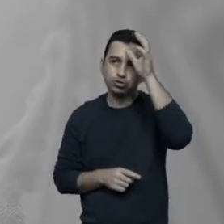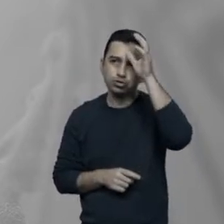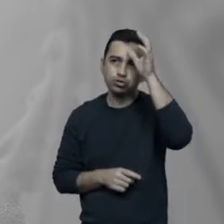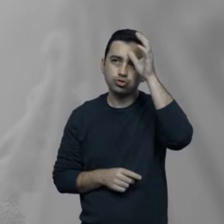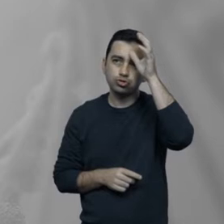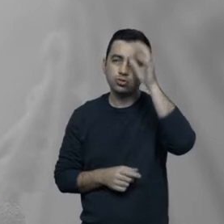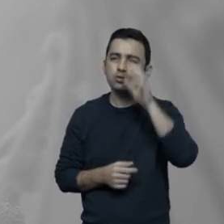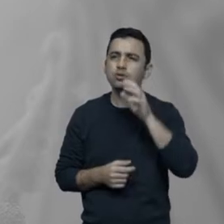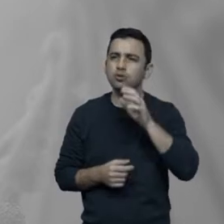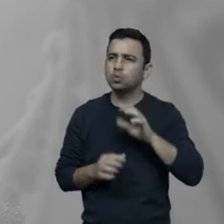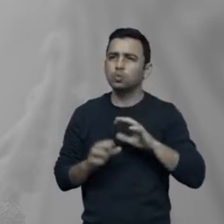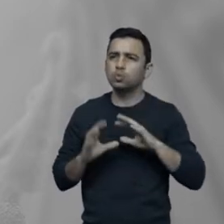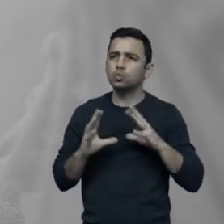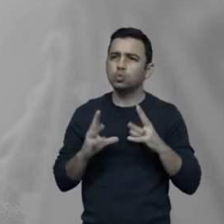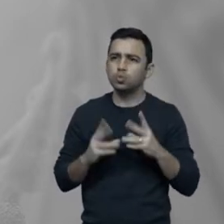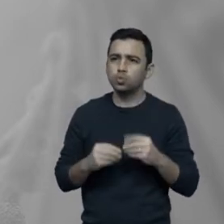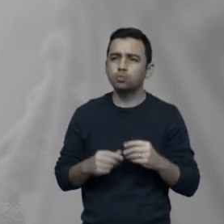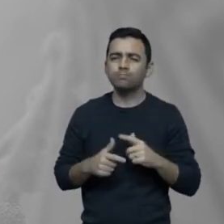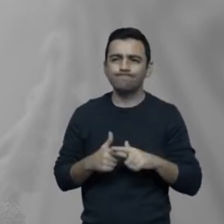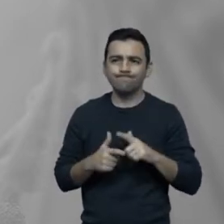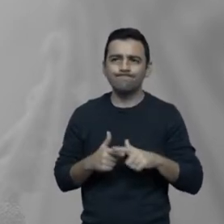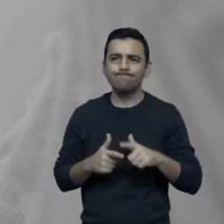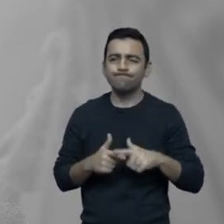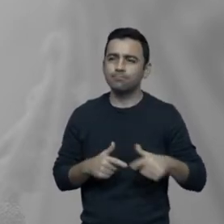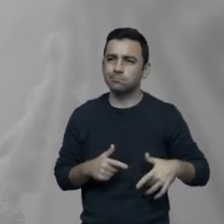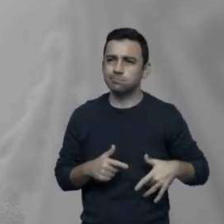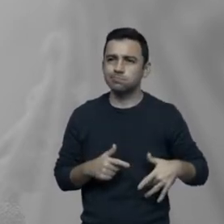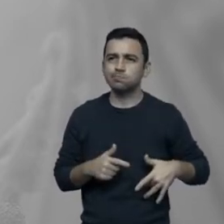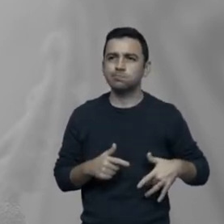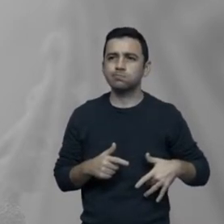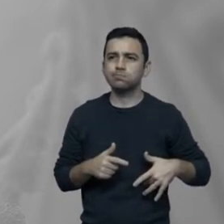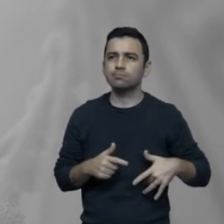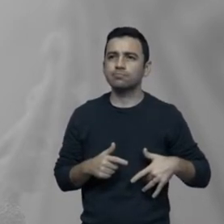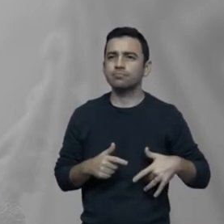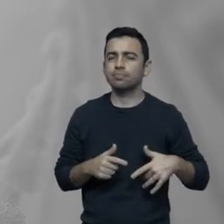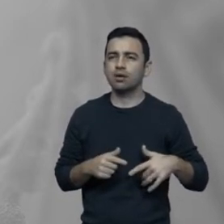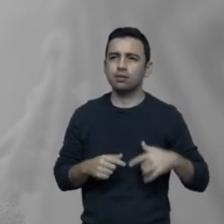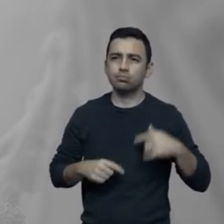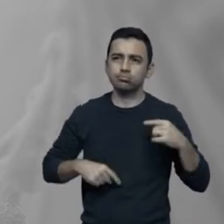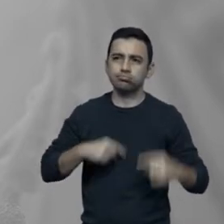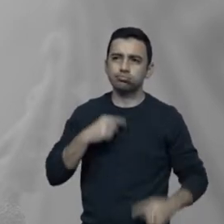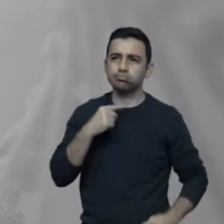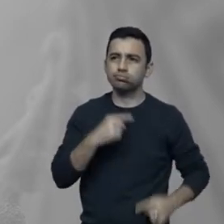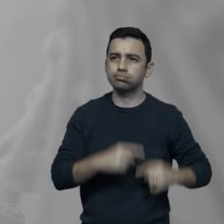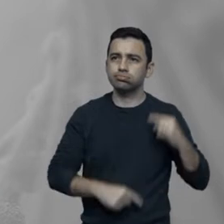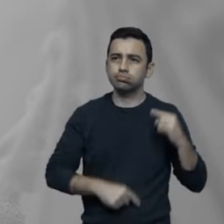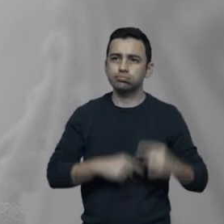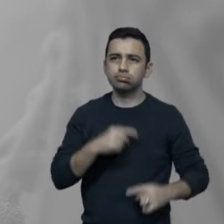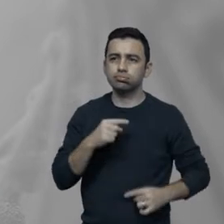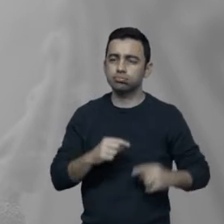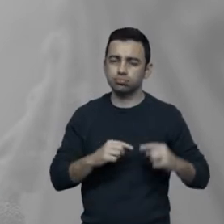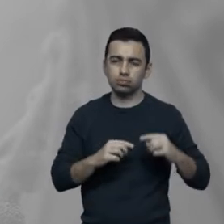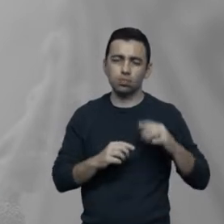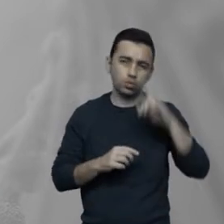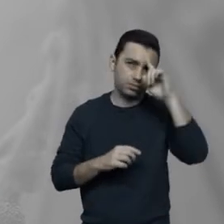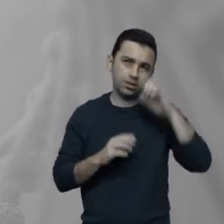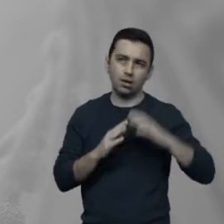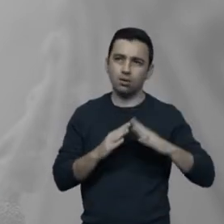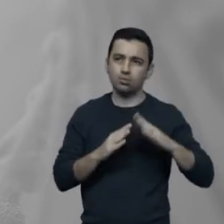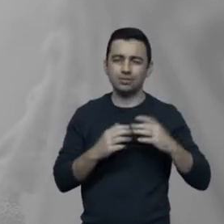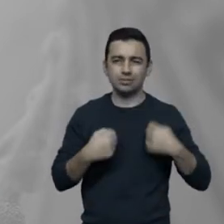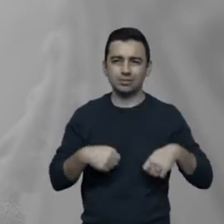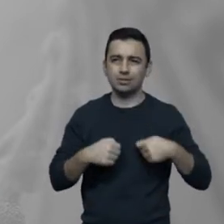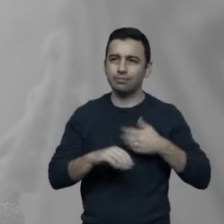todas essas pessoas tinham tido insuficiência renal, né? E faziam hemodiálise. Alguns fizeram hemodiálise, outros já tinham falecido. O